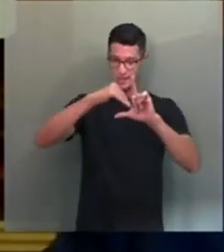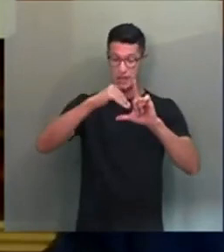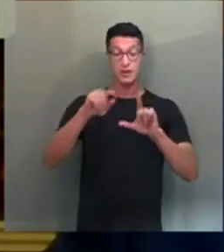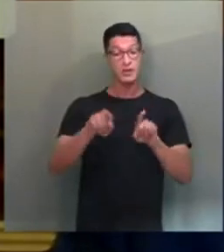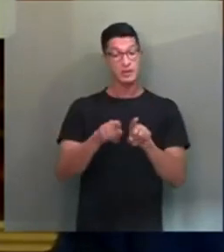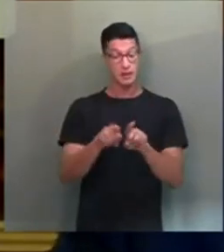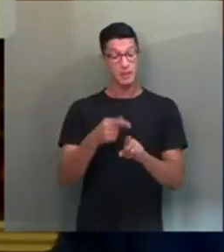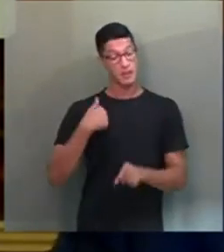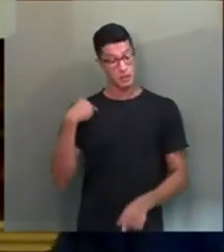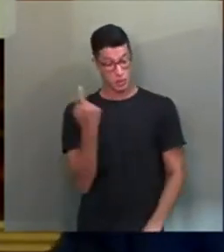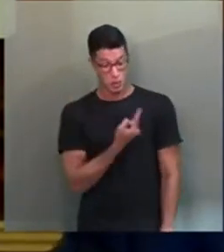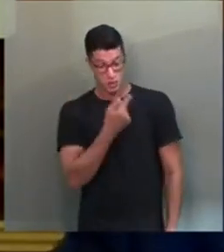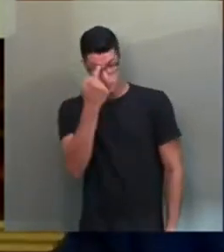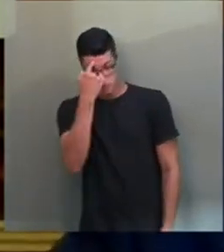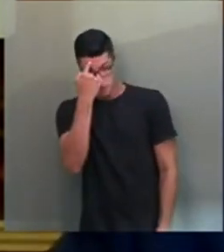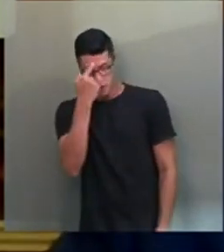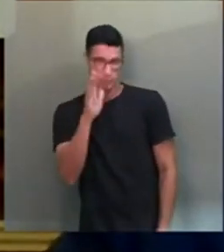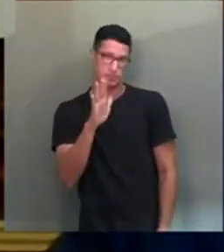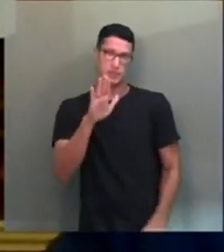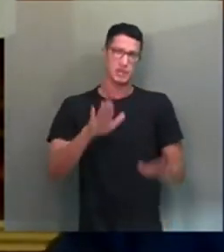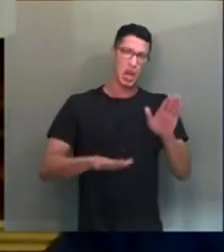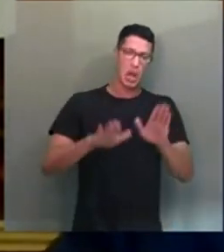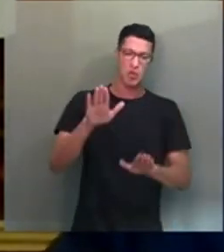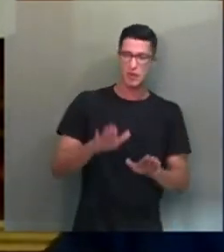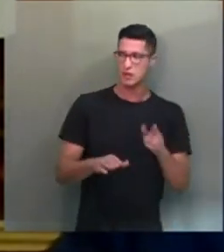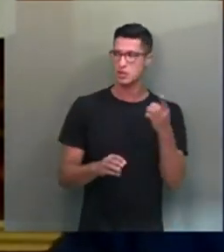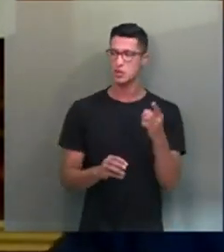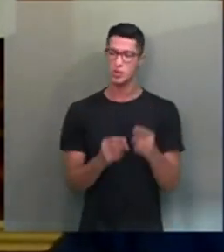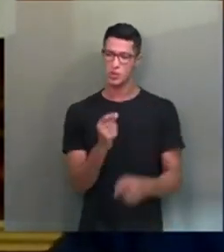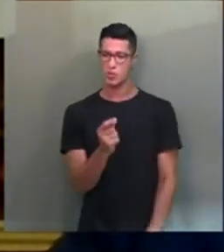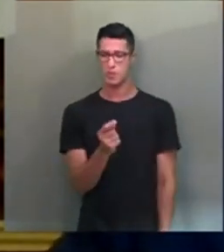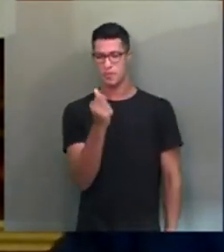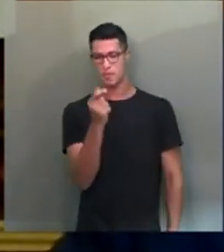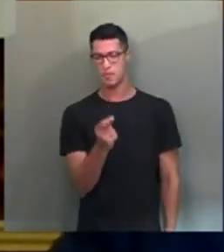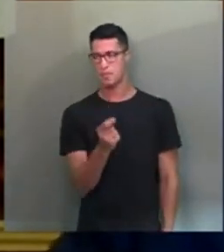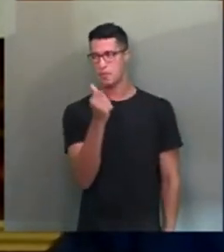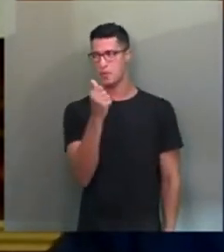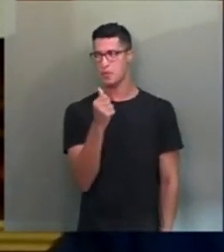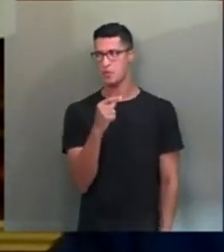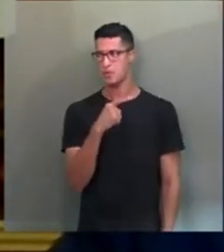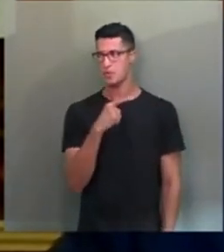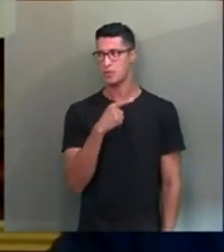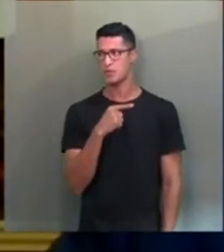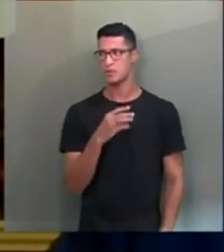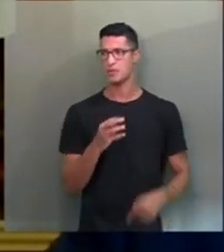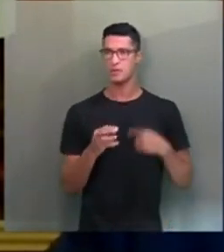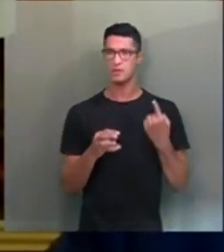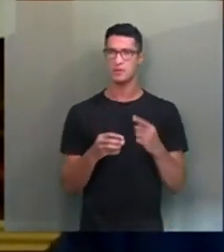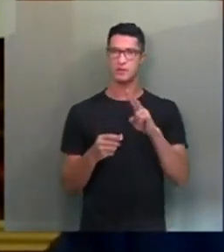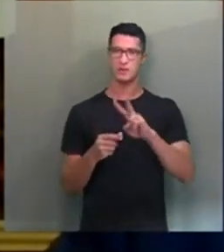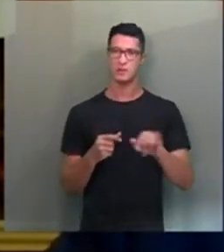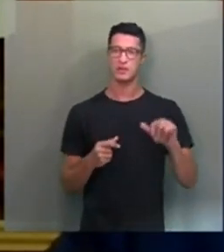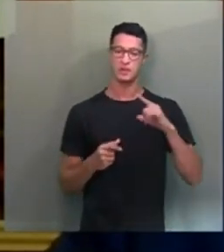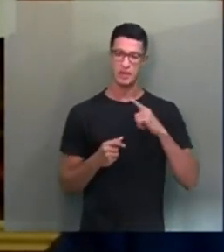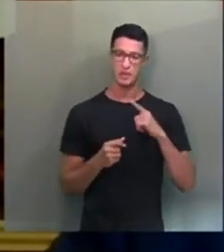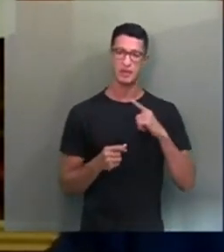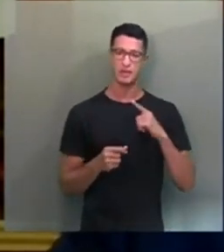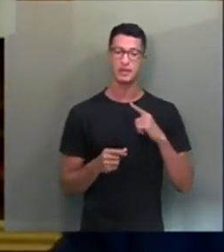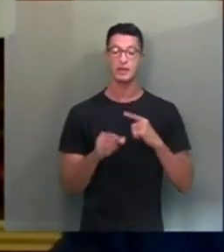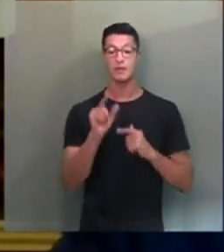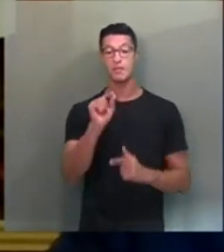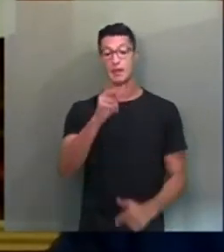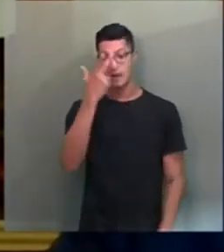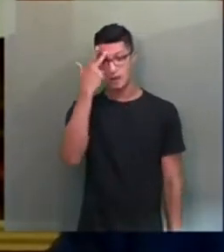e quando nós pensamos, seja talvez um dos poucos instrumentos que temos no Brasil, né, para que